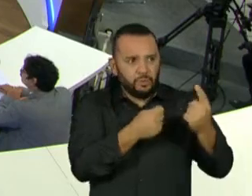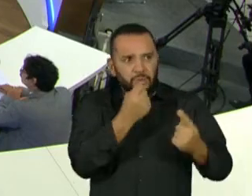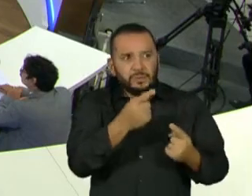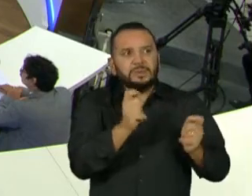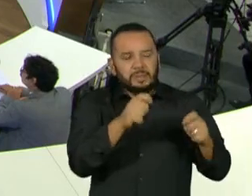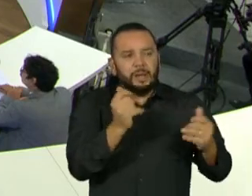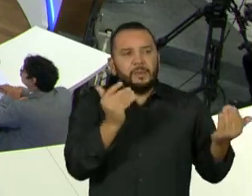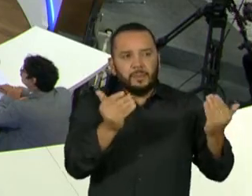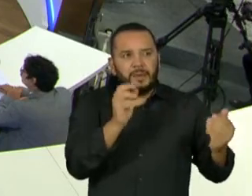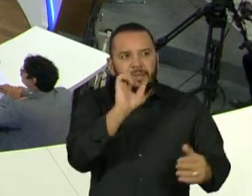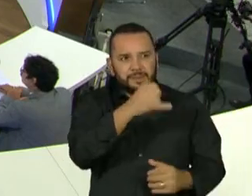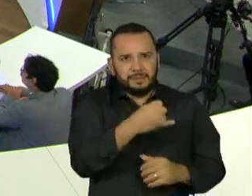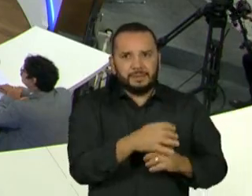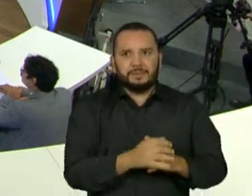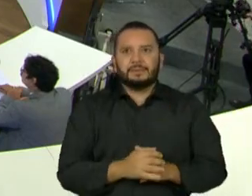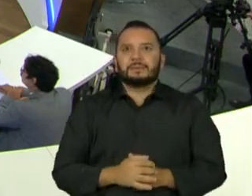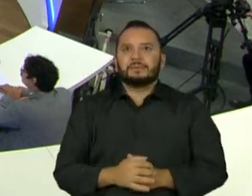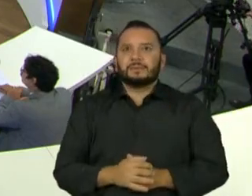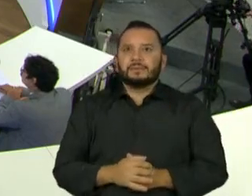Embaixador,